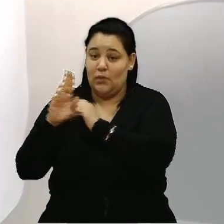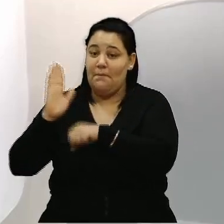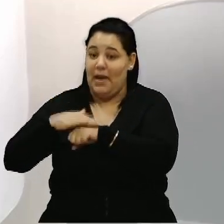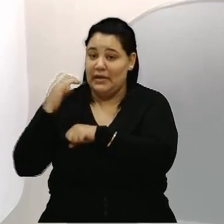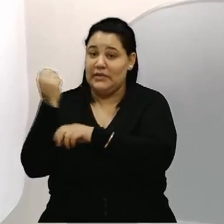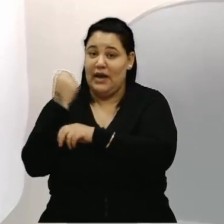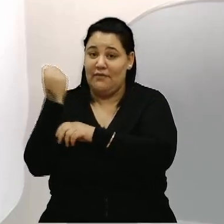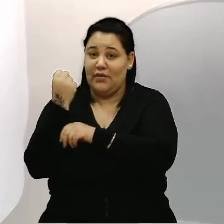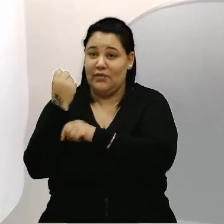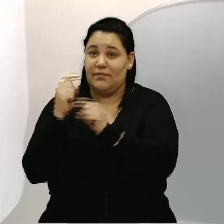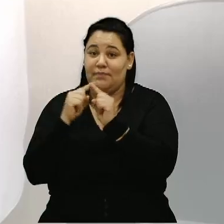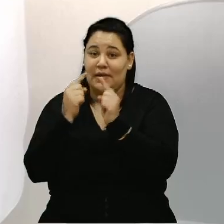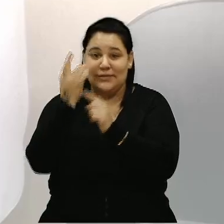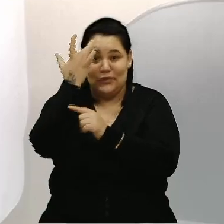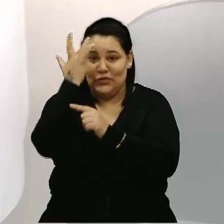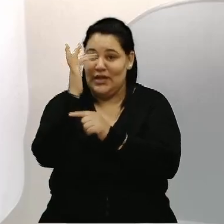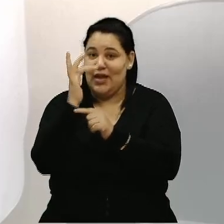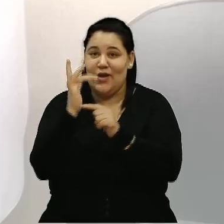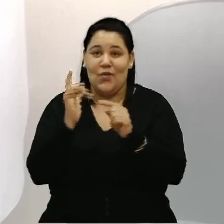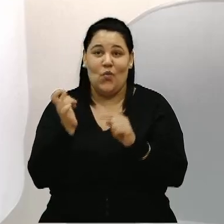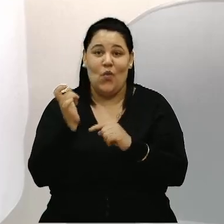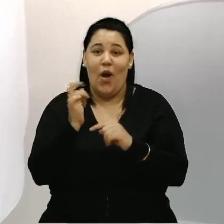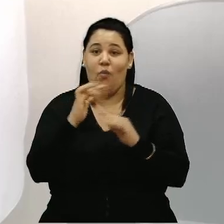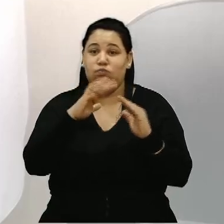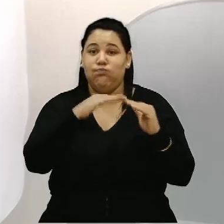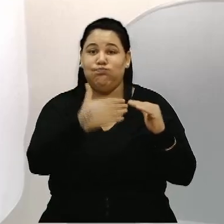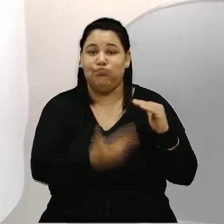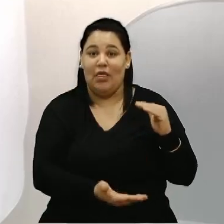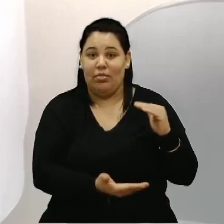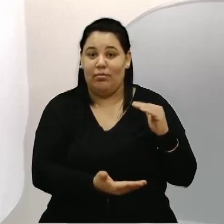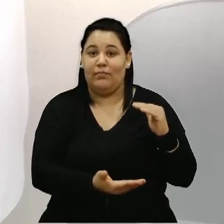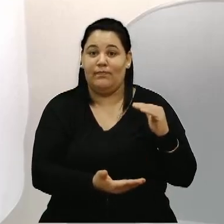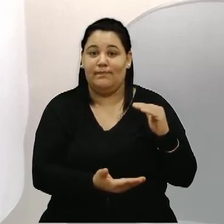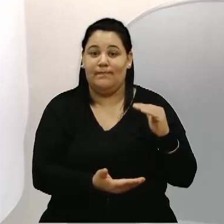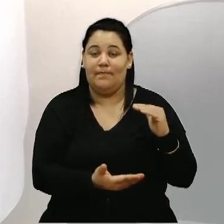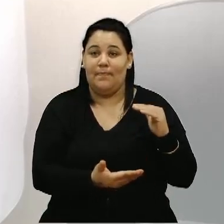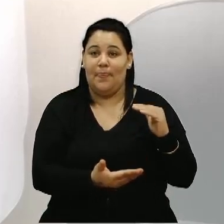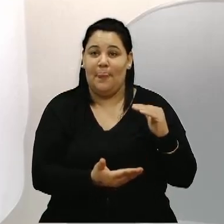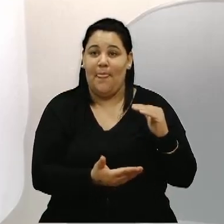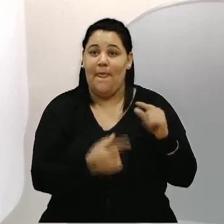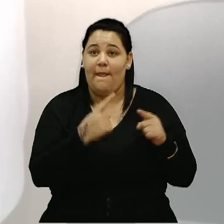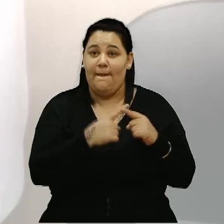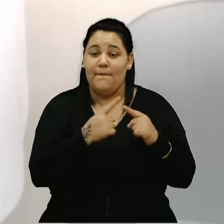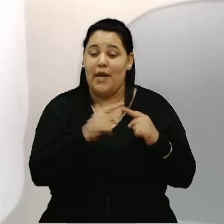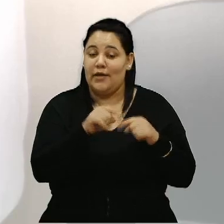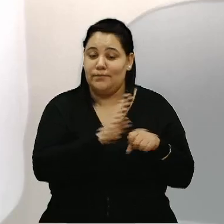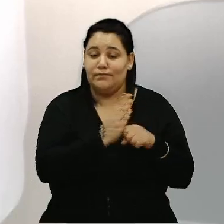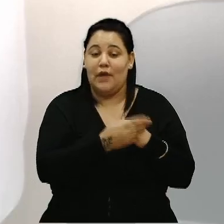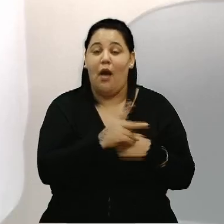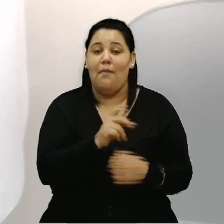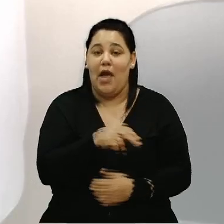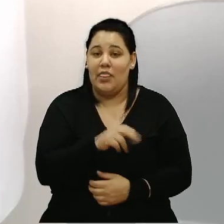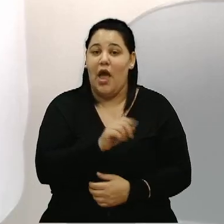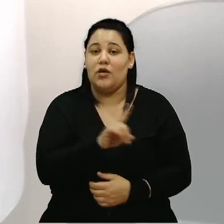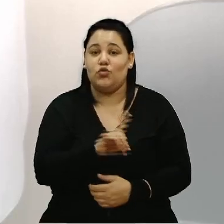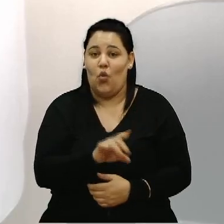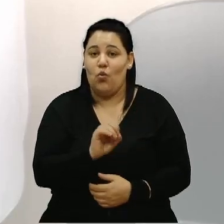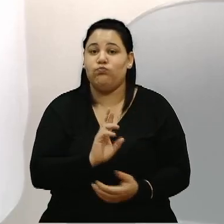Mas eu não sei qual vai cair antes. Eu não sei, porque essa do Panassolo